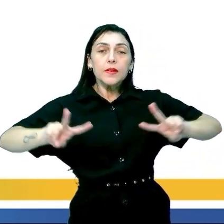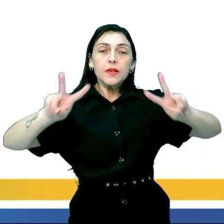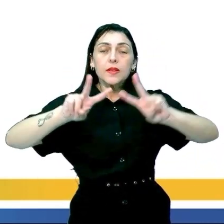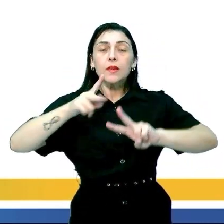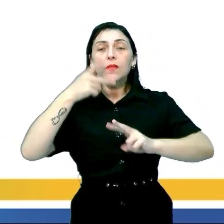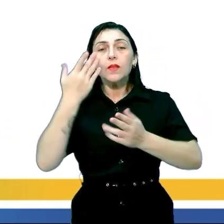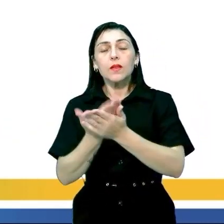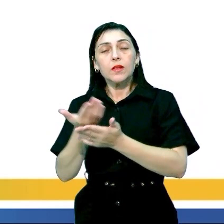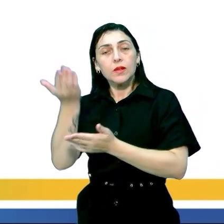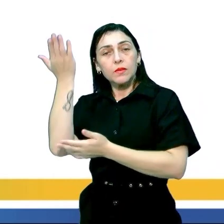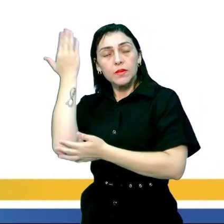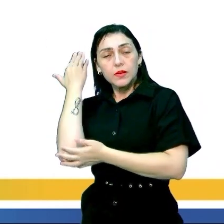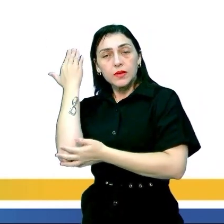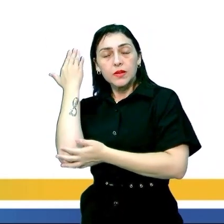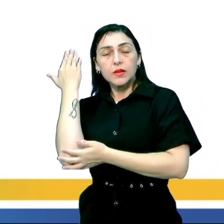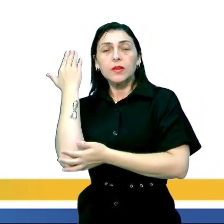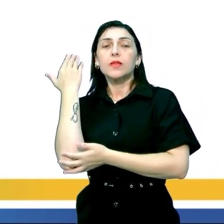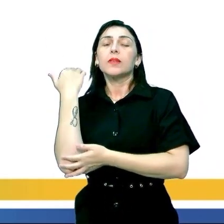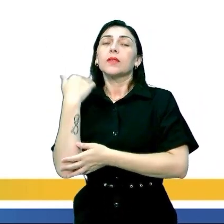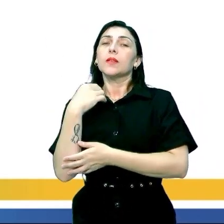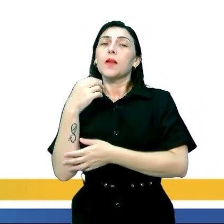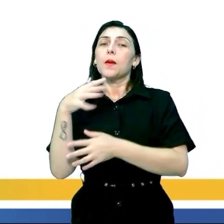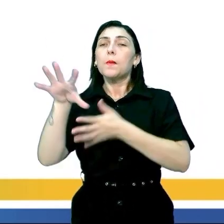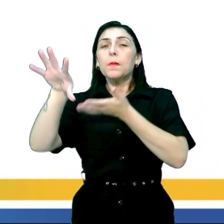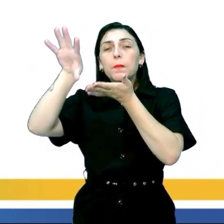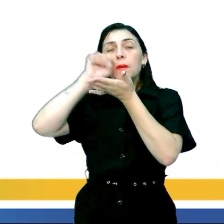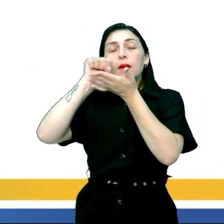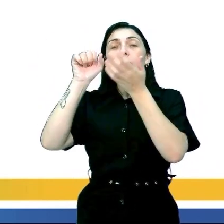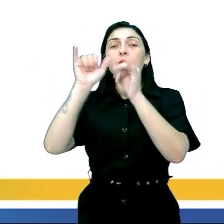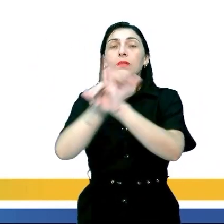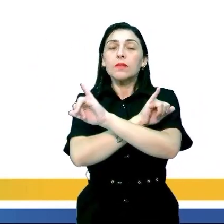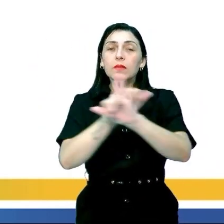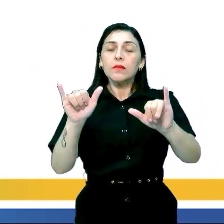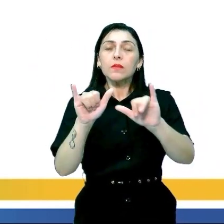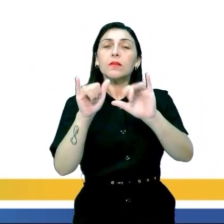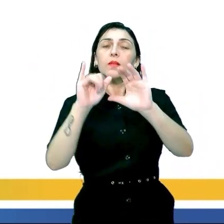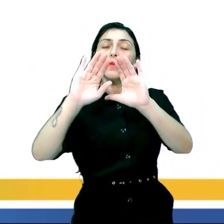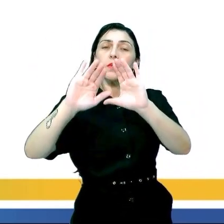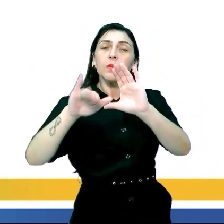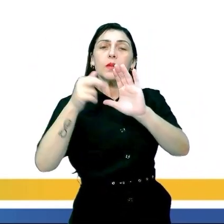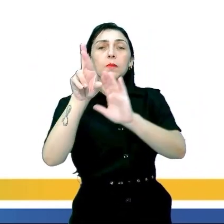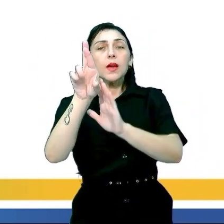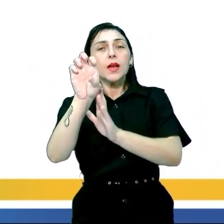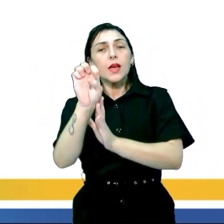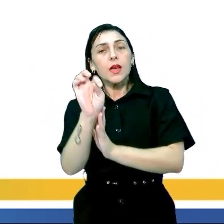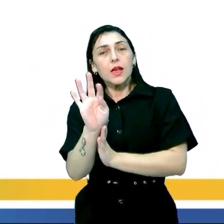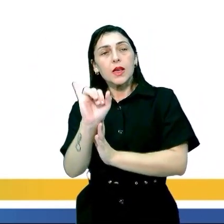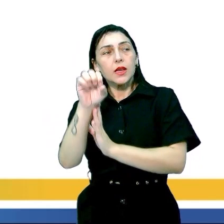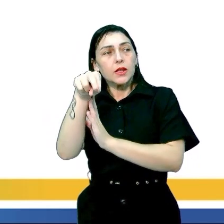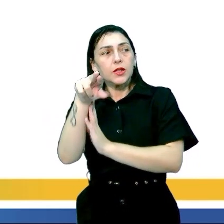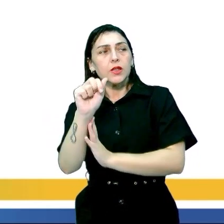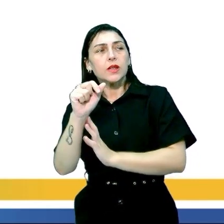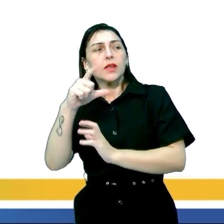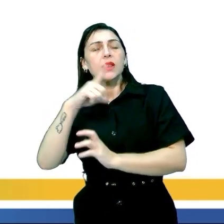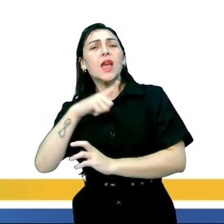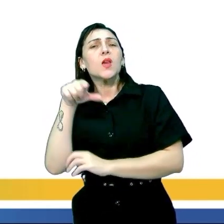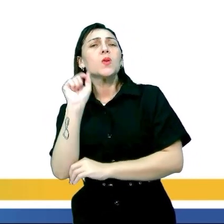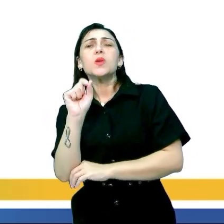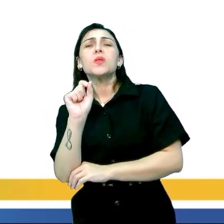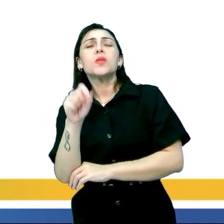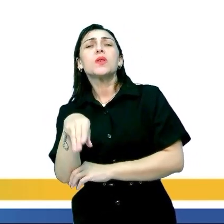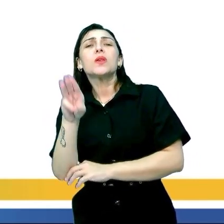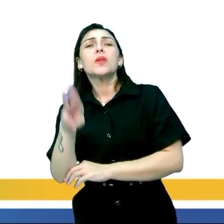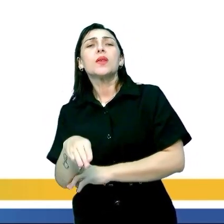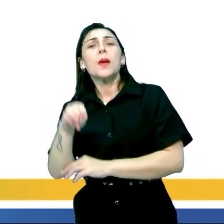falou na aula passada, que pega essas informações, joga para a retina, onde tem quem?